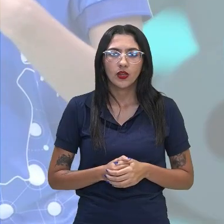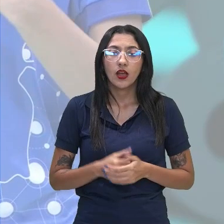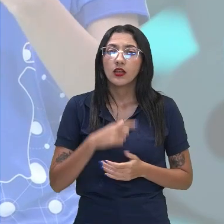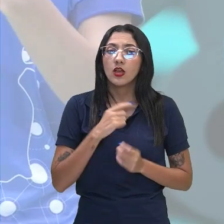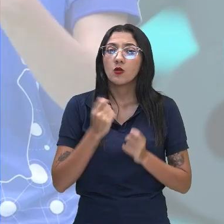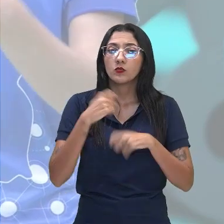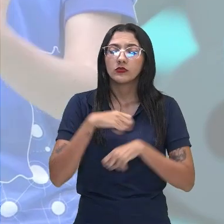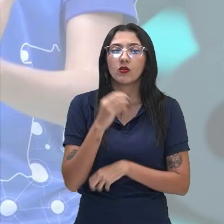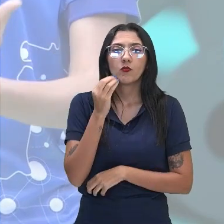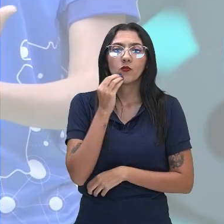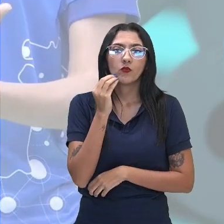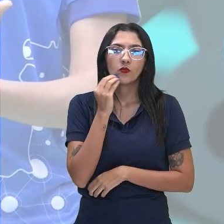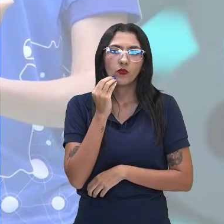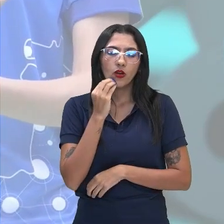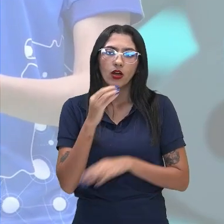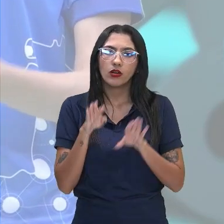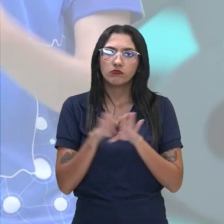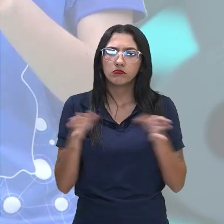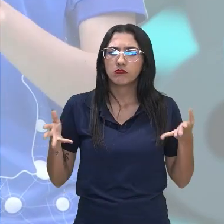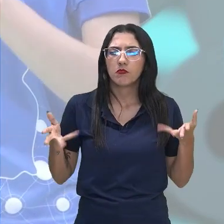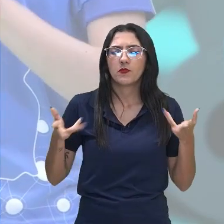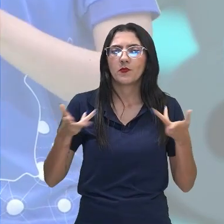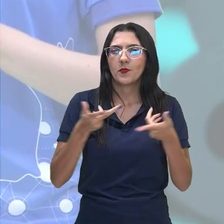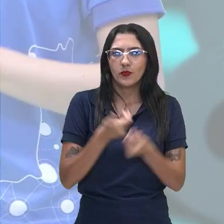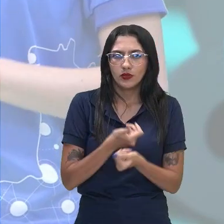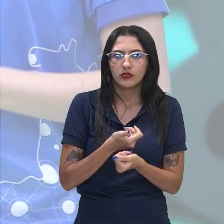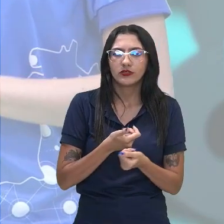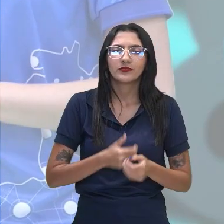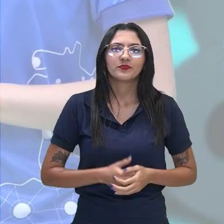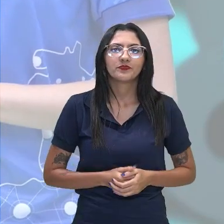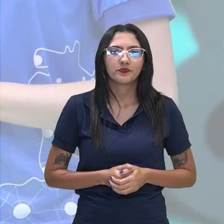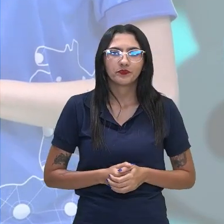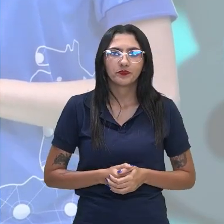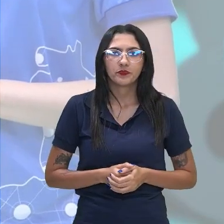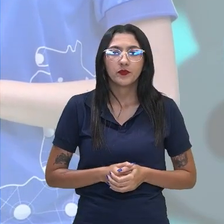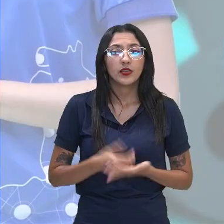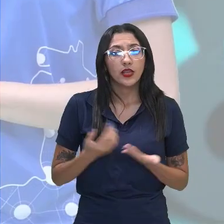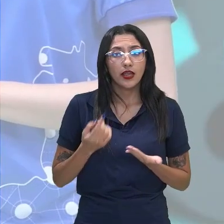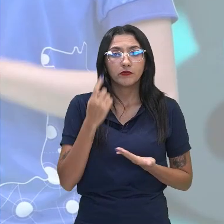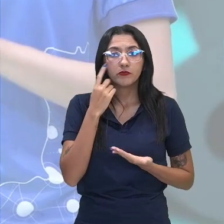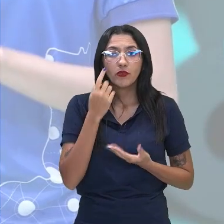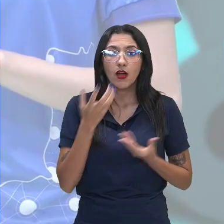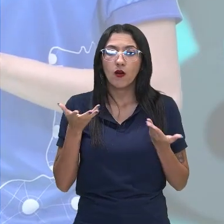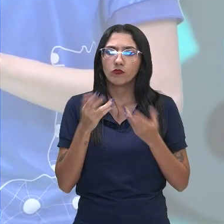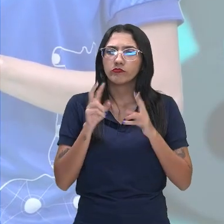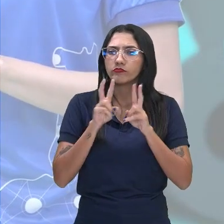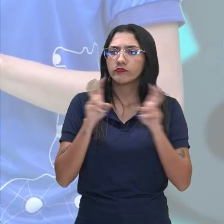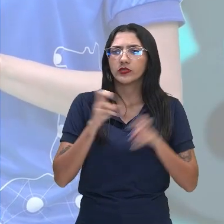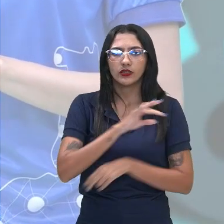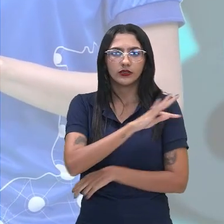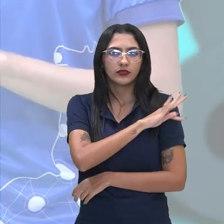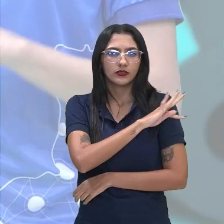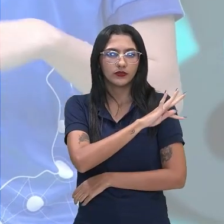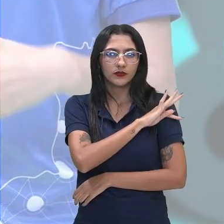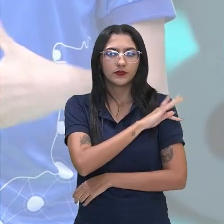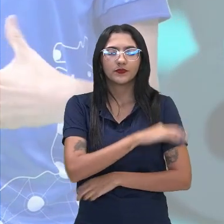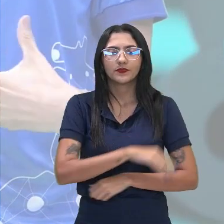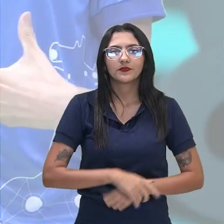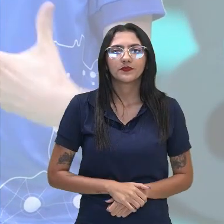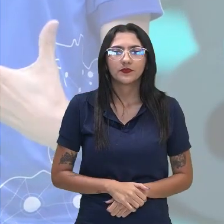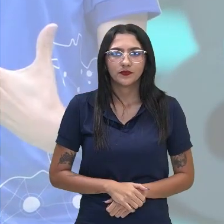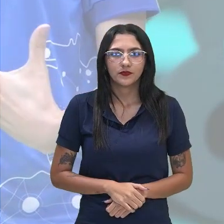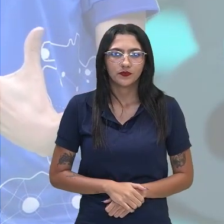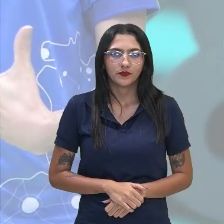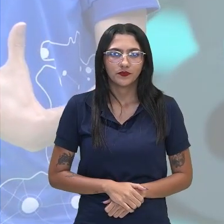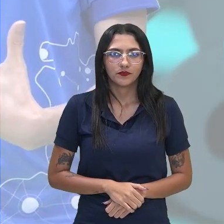também uma habilidade. E aí a gente vai chegar na questão técnica. Vendo aqui que